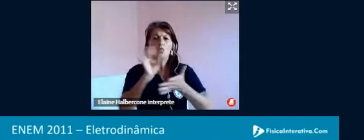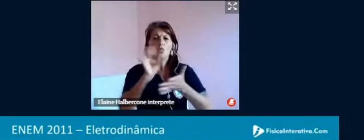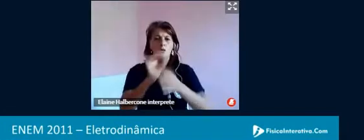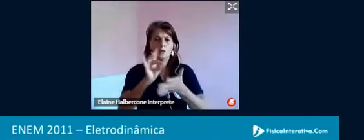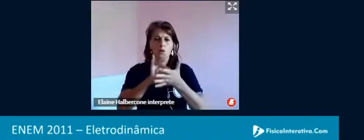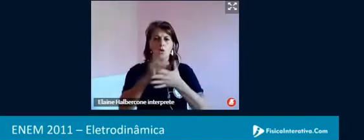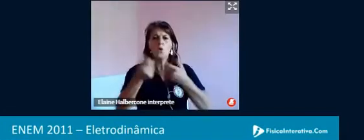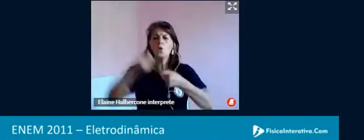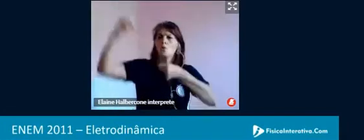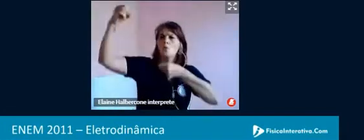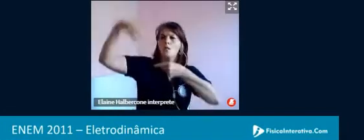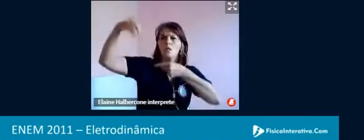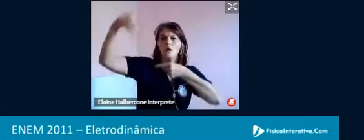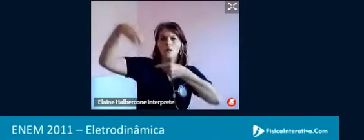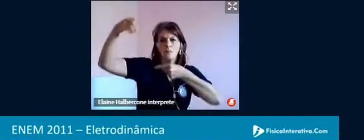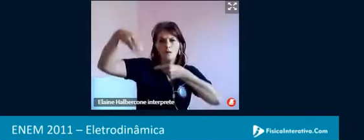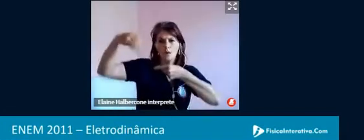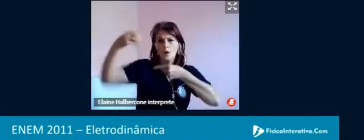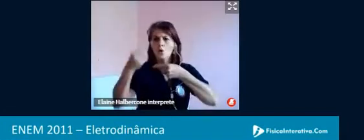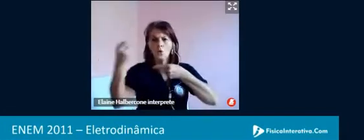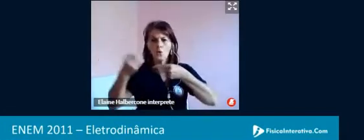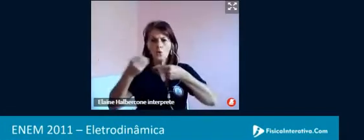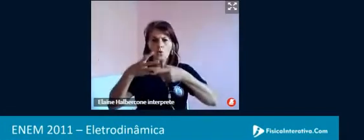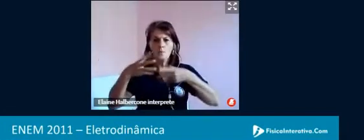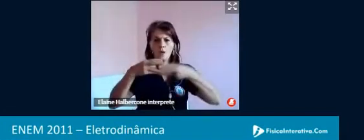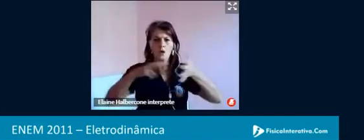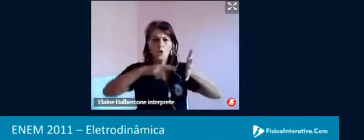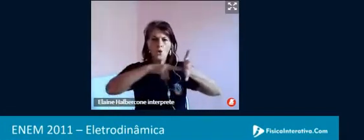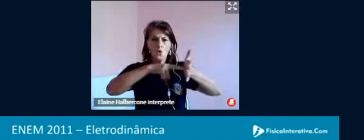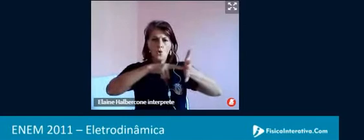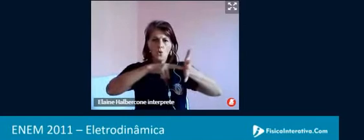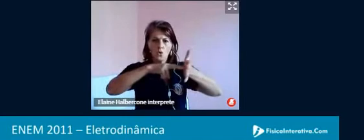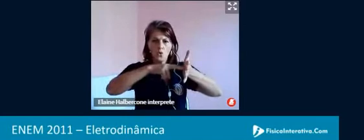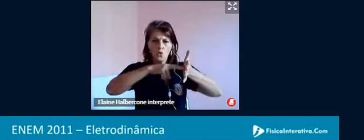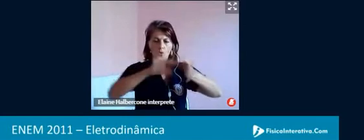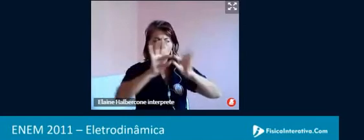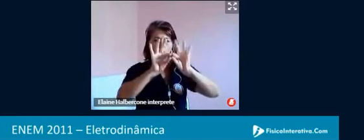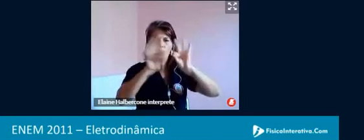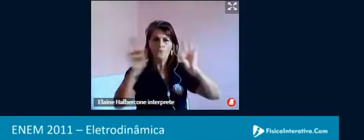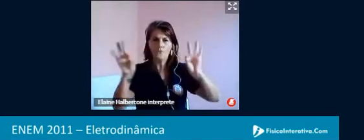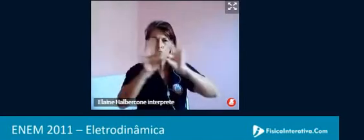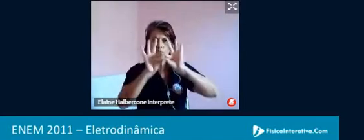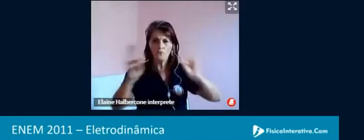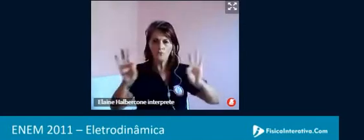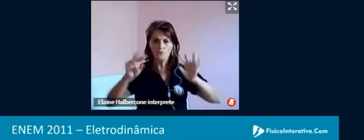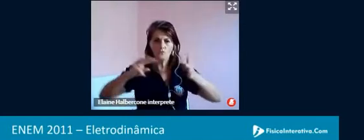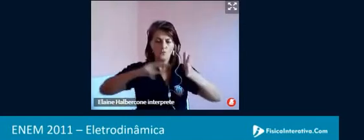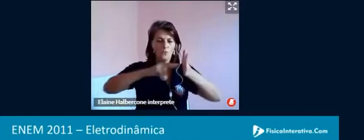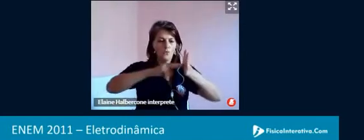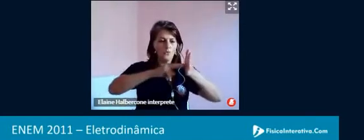perguntando como é que você faria para ligar uma lâmpada. Então, ligar uma lâmpada é basicamente você pegar e conectar, né, os fios de maneira que